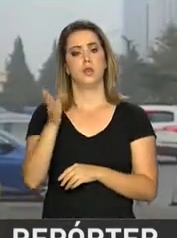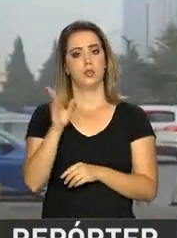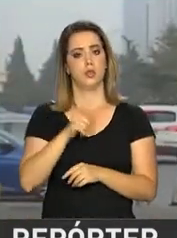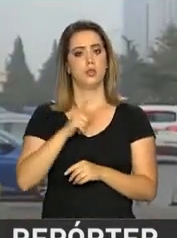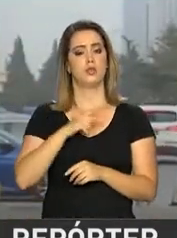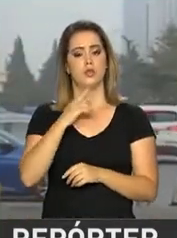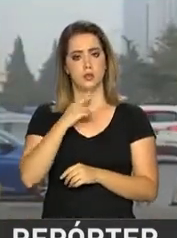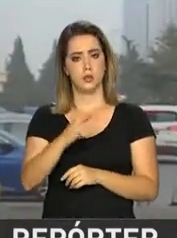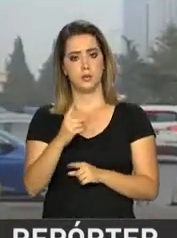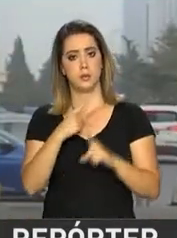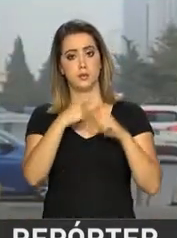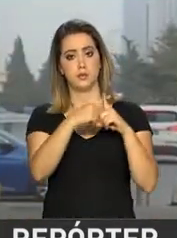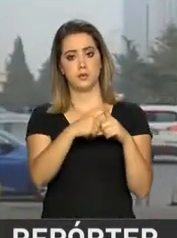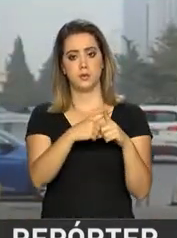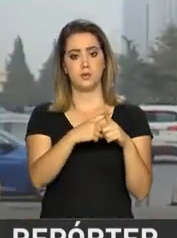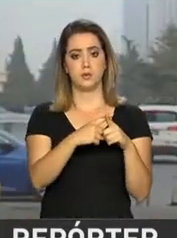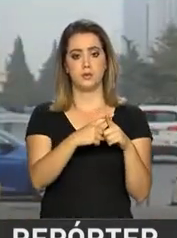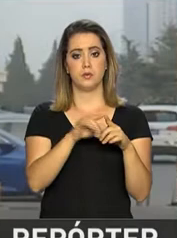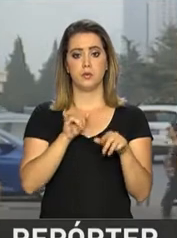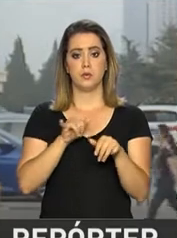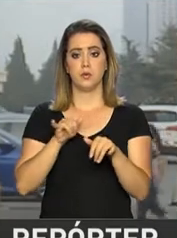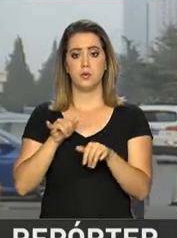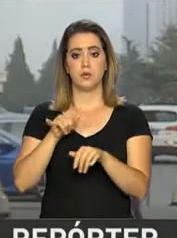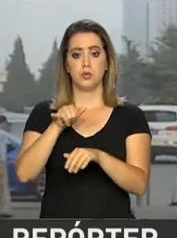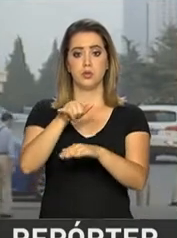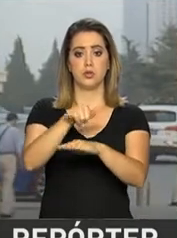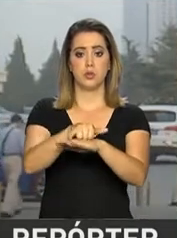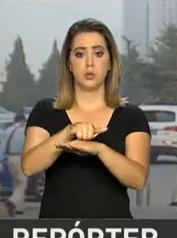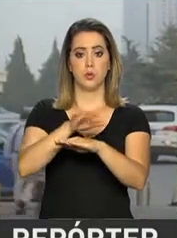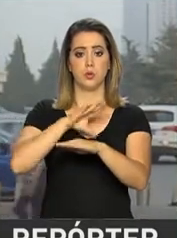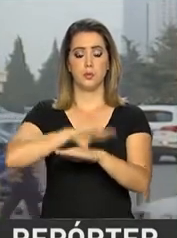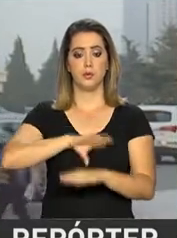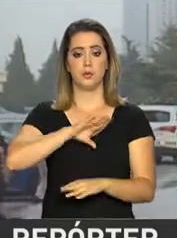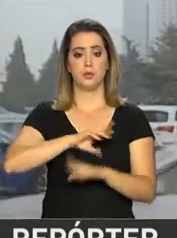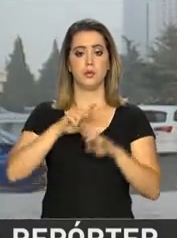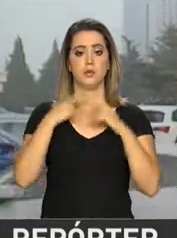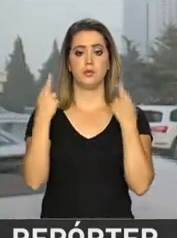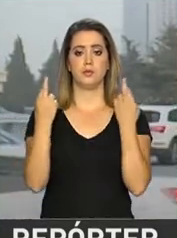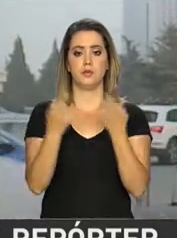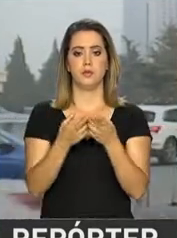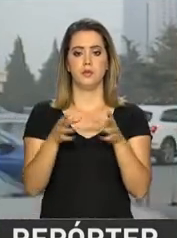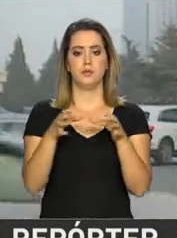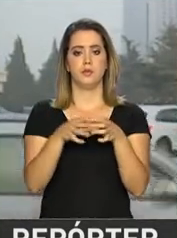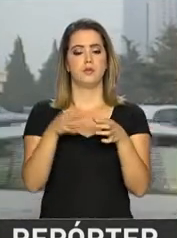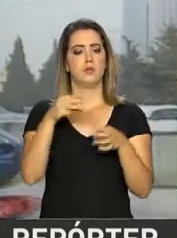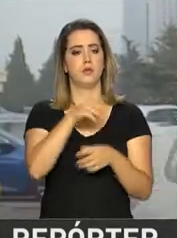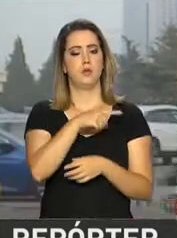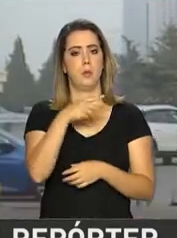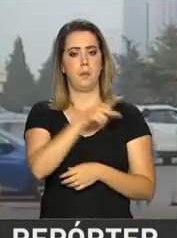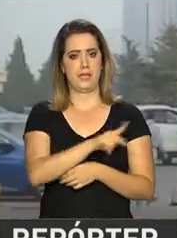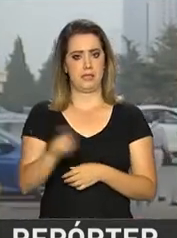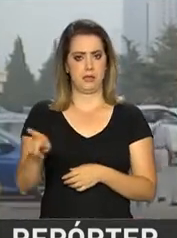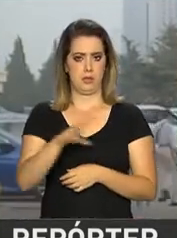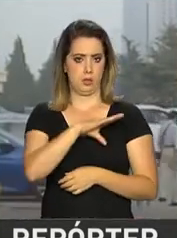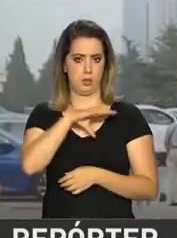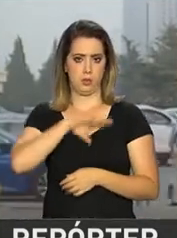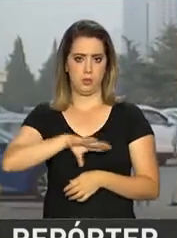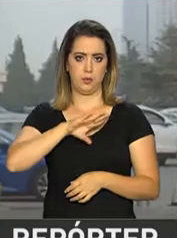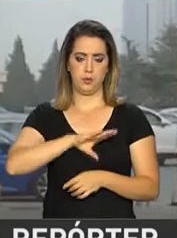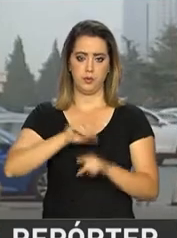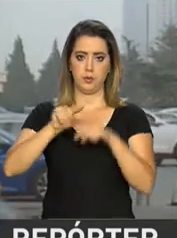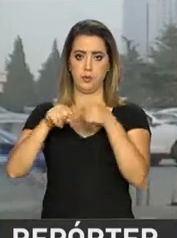produziu resultados em escala em portugal e seu tema e se reuniu com o presidente marcelo rebelo e na parada no